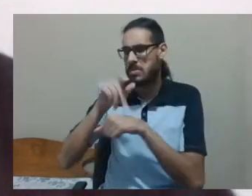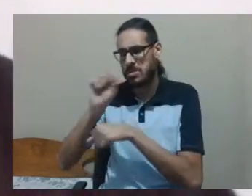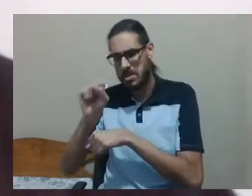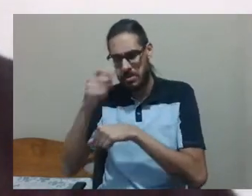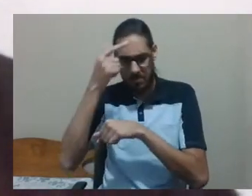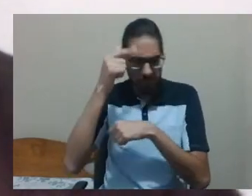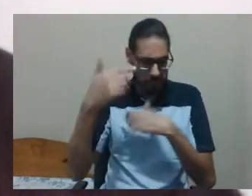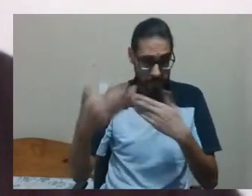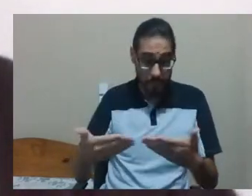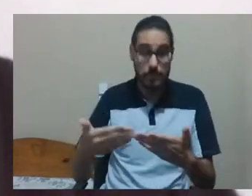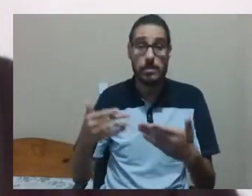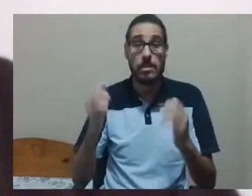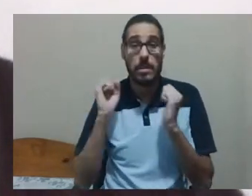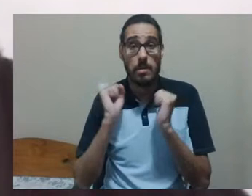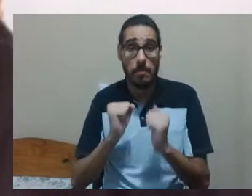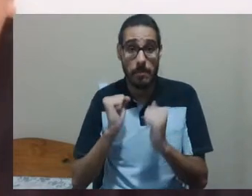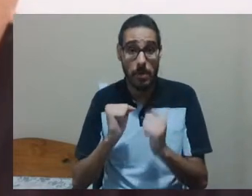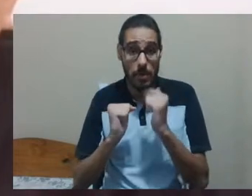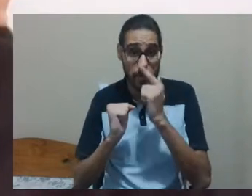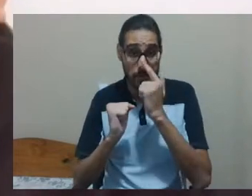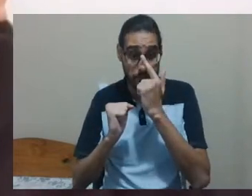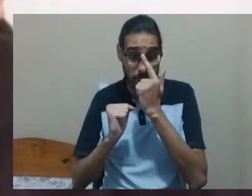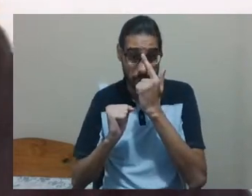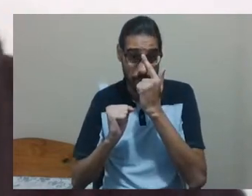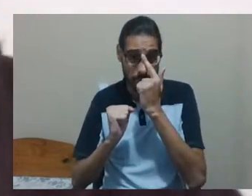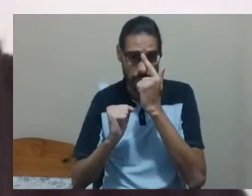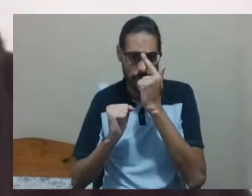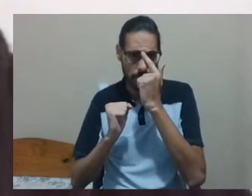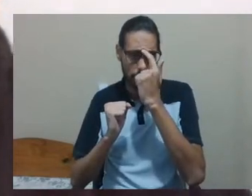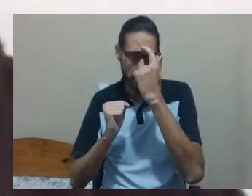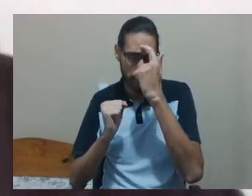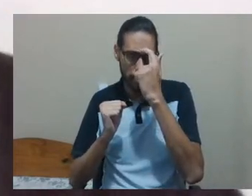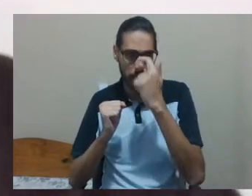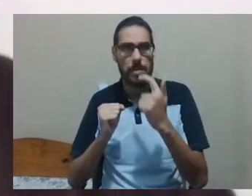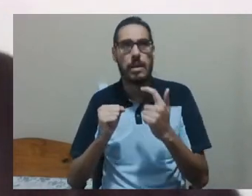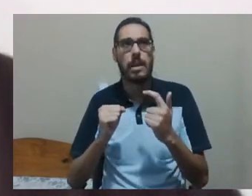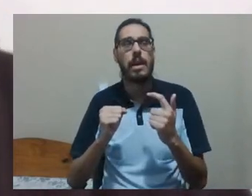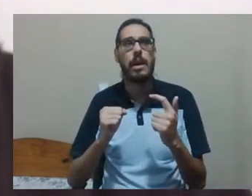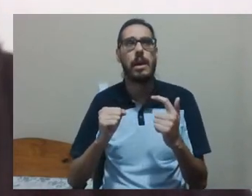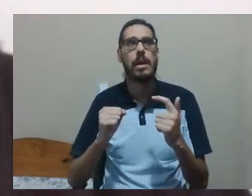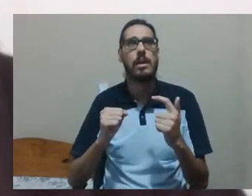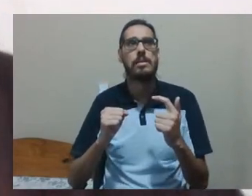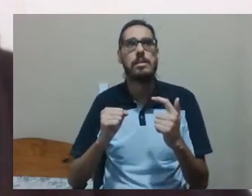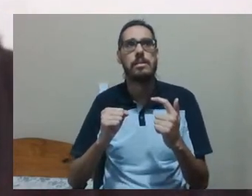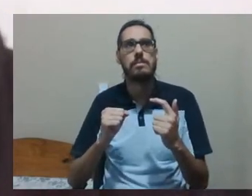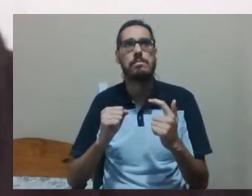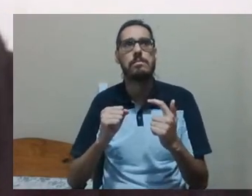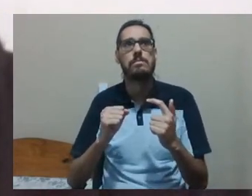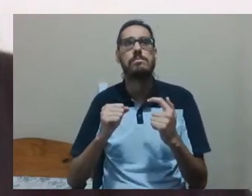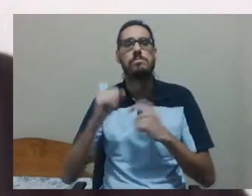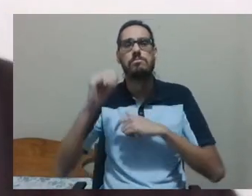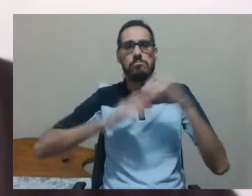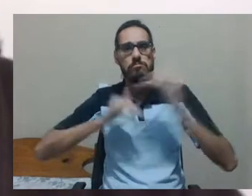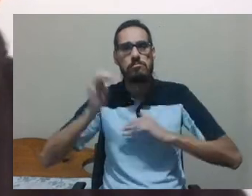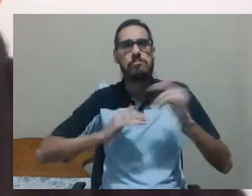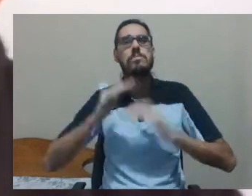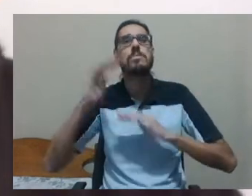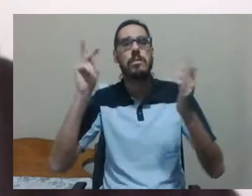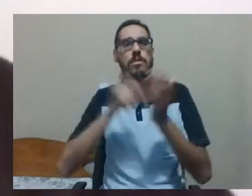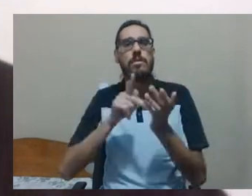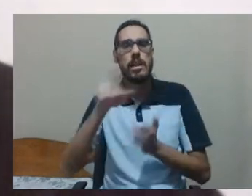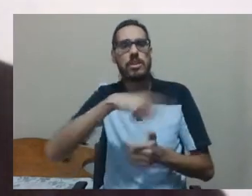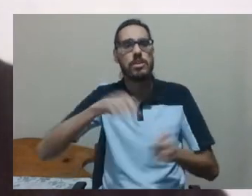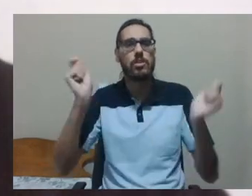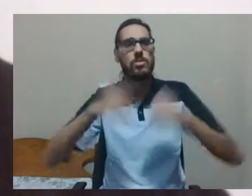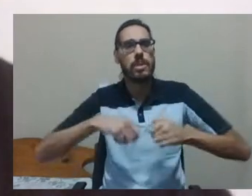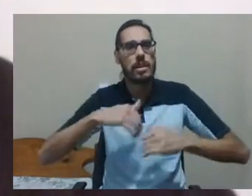gerar subsídios para que a administração superior possa tomar as medidas de fato que crescemos com qualidade. Então, avaliar todos os